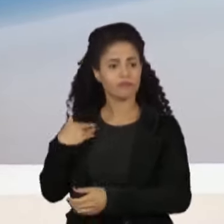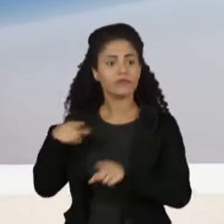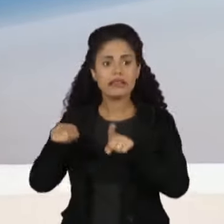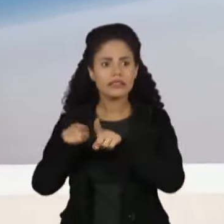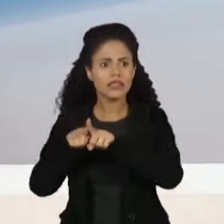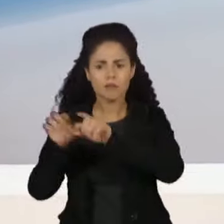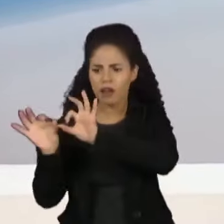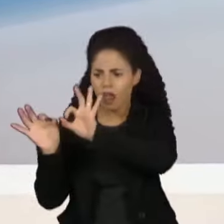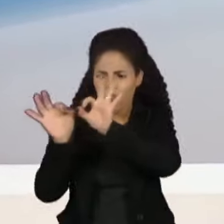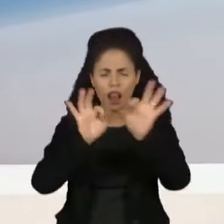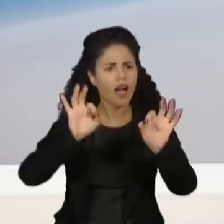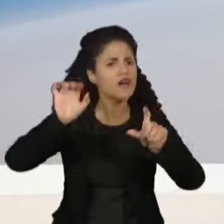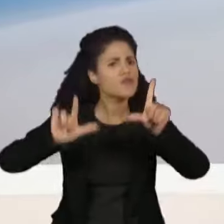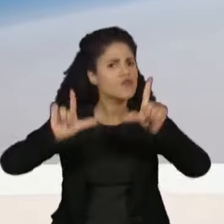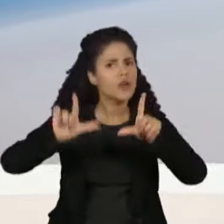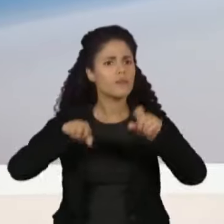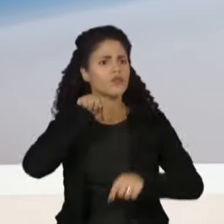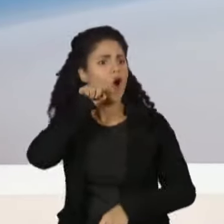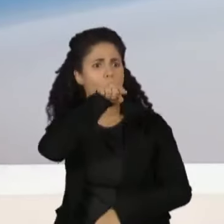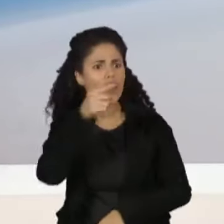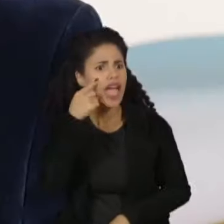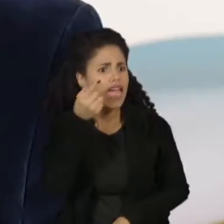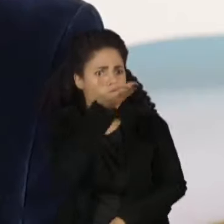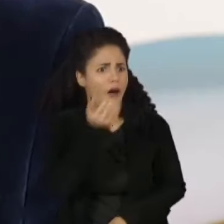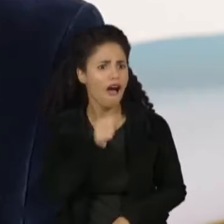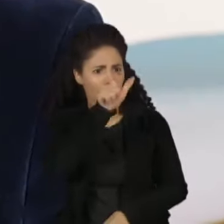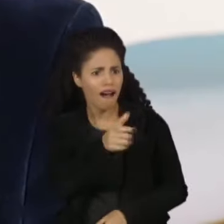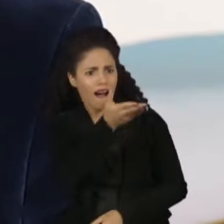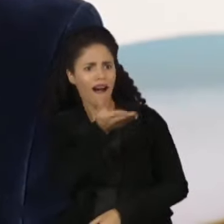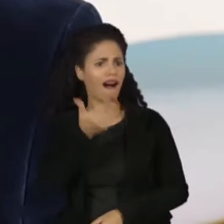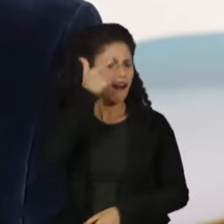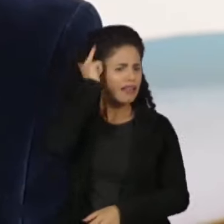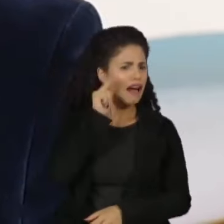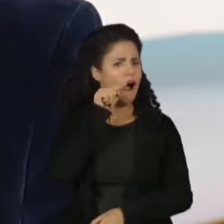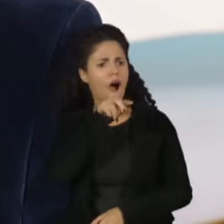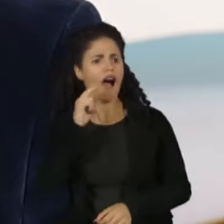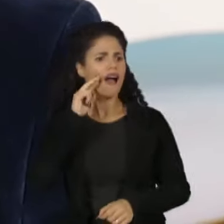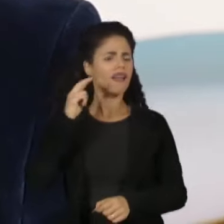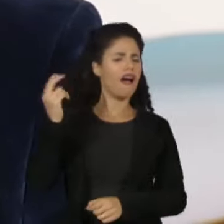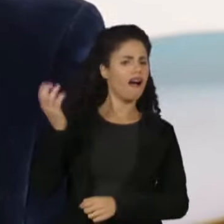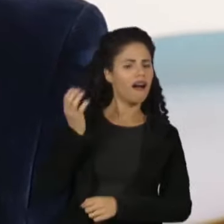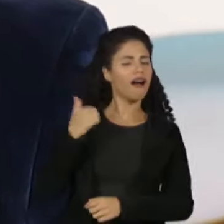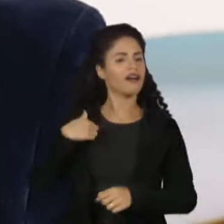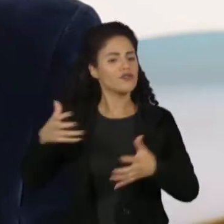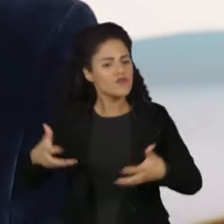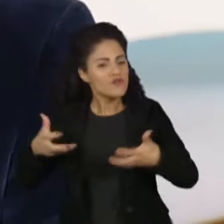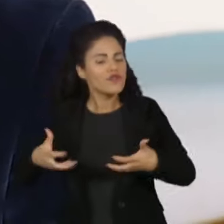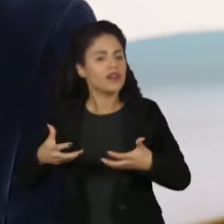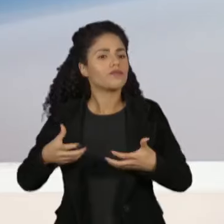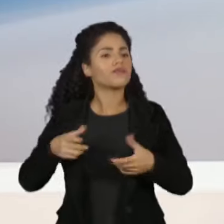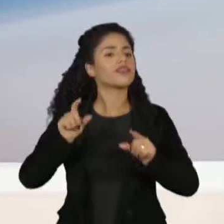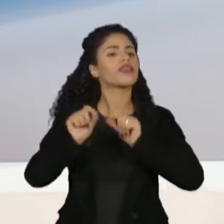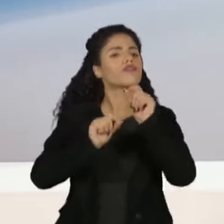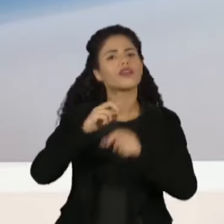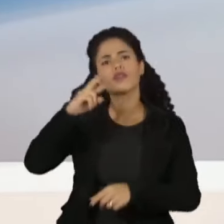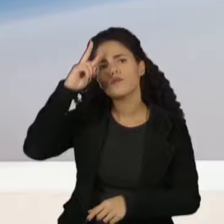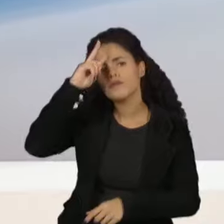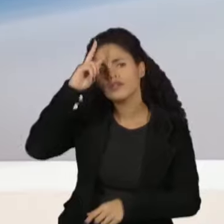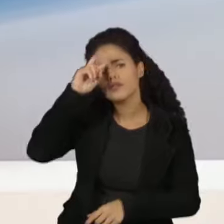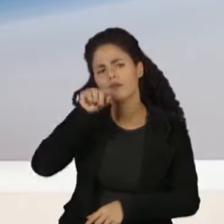do do repórter de Olha esse cara e não sei o qu e tal como incentivo pra gente e rolou uma história aqui